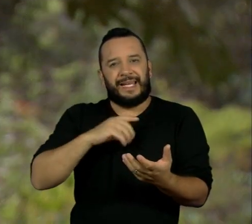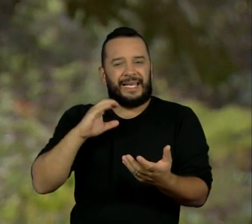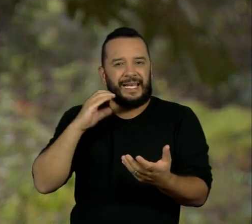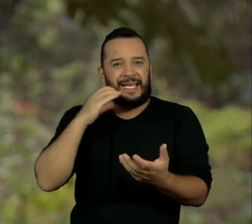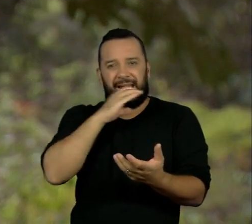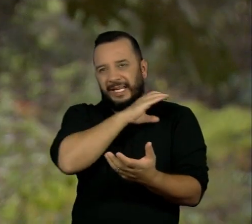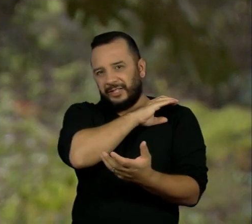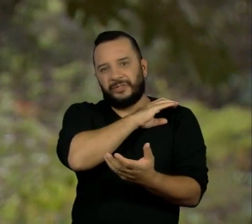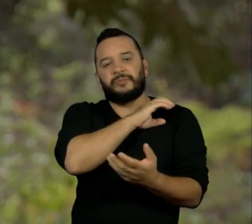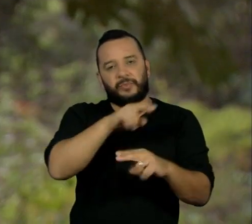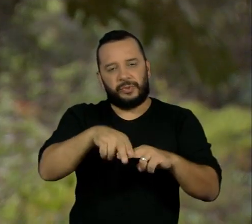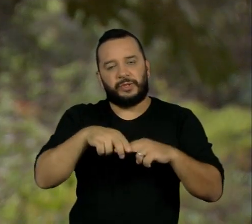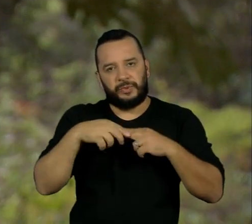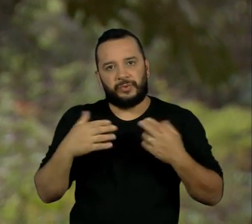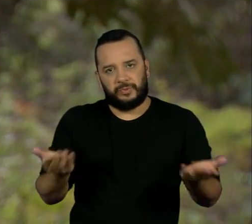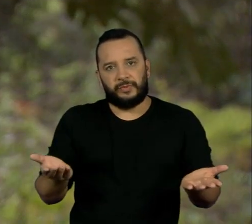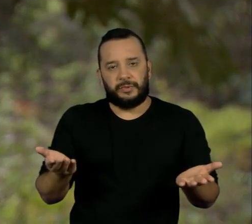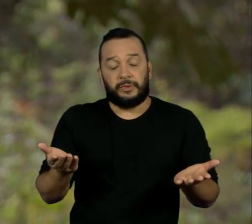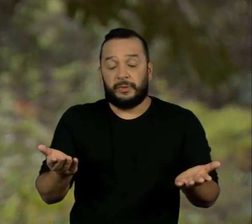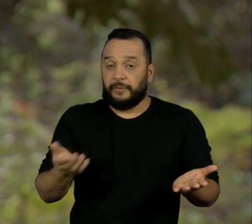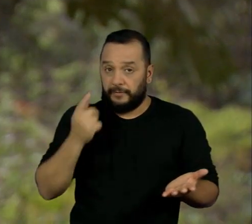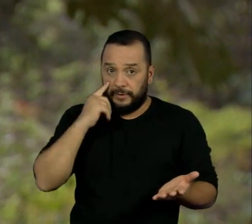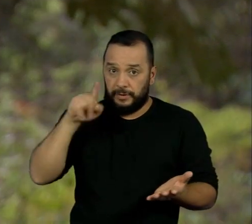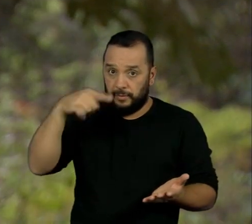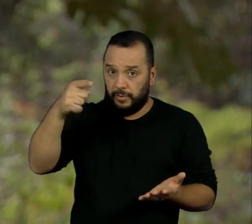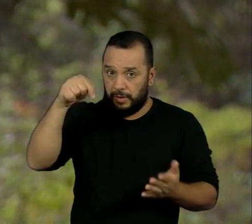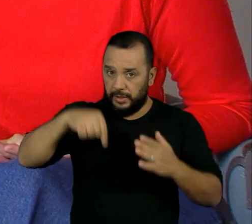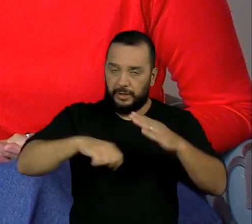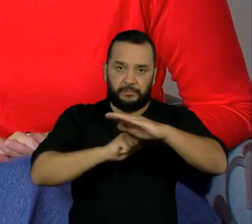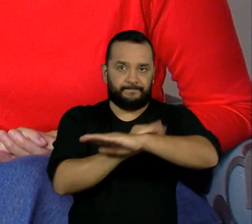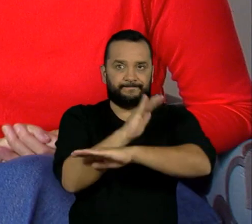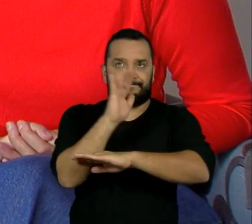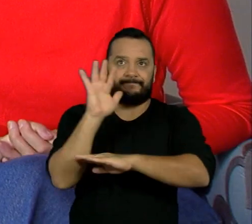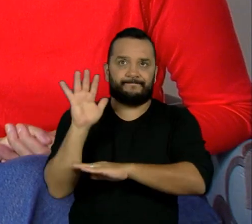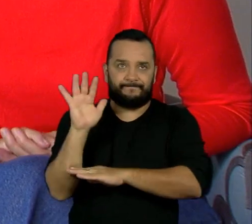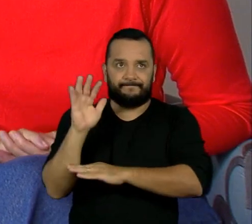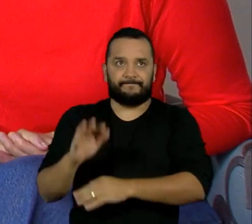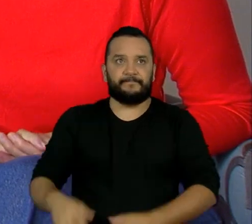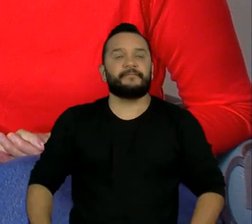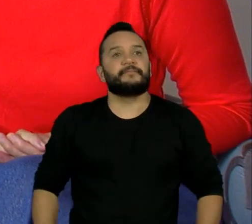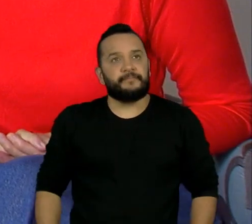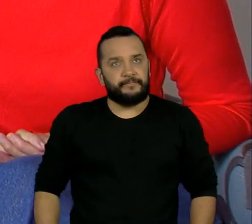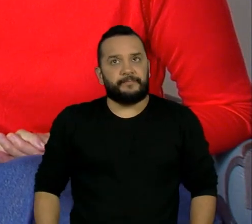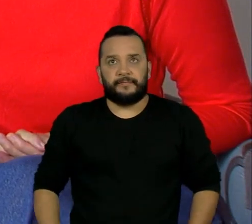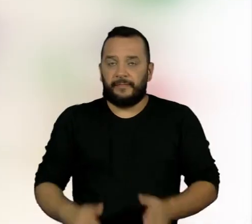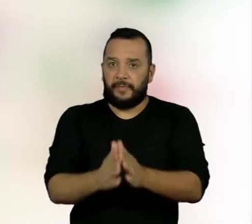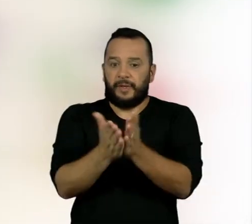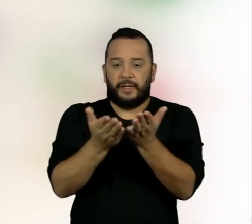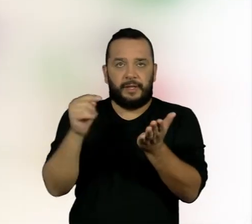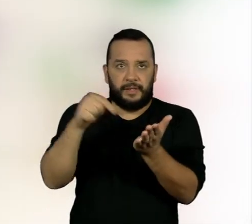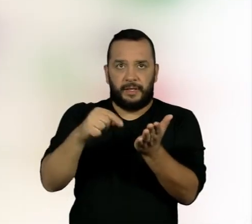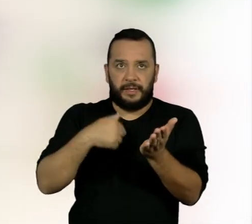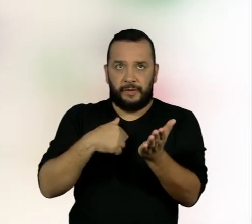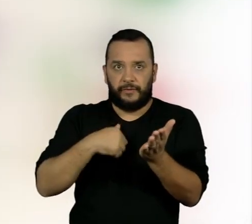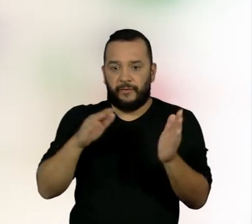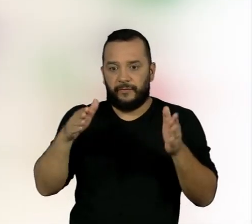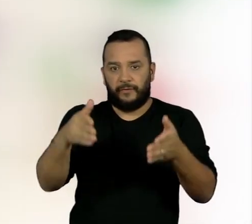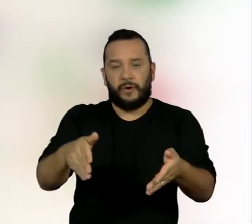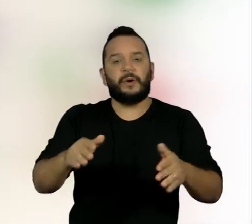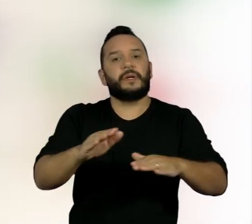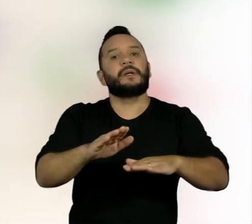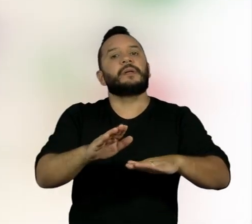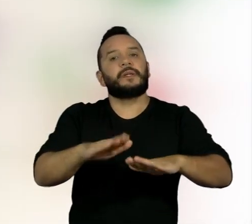Daqui a pouco tem mais aqui no Repórter Eco. livro voltado para o público